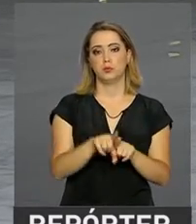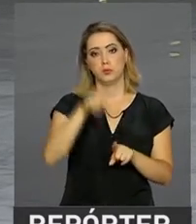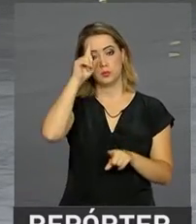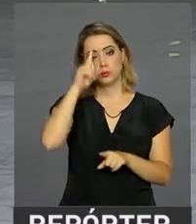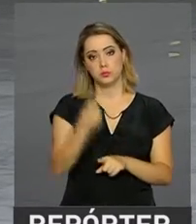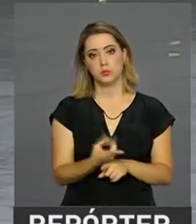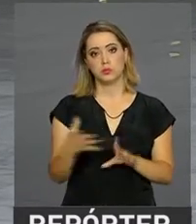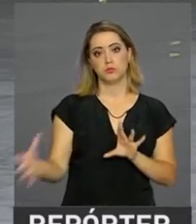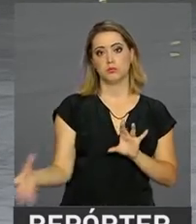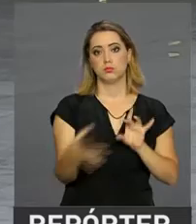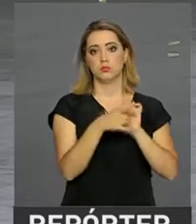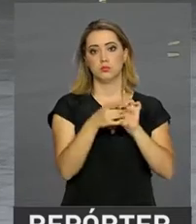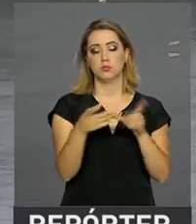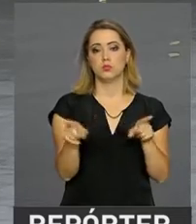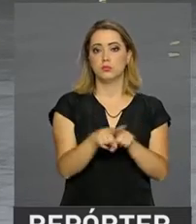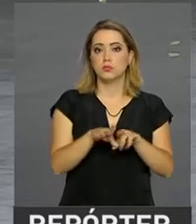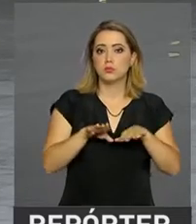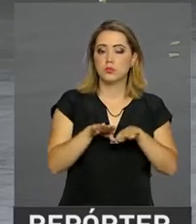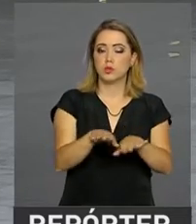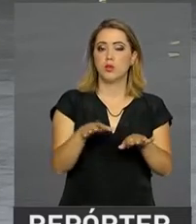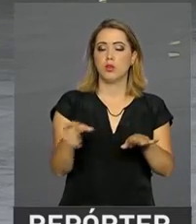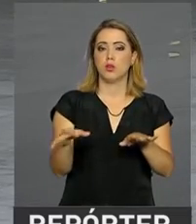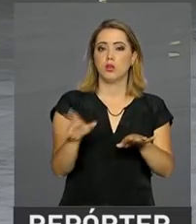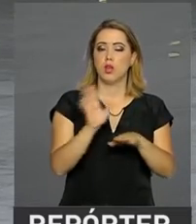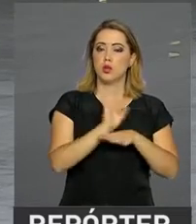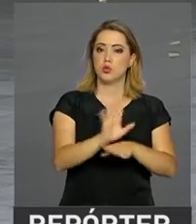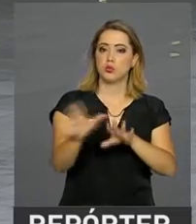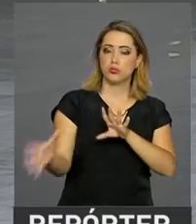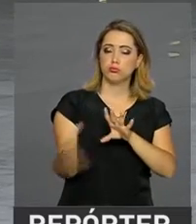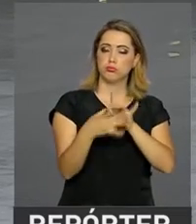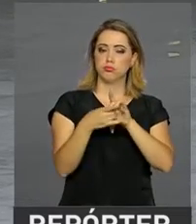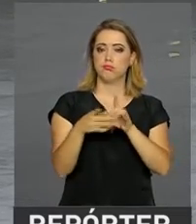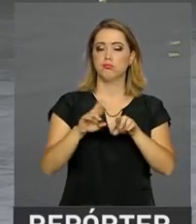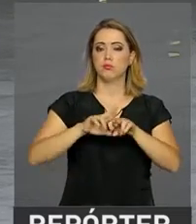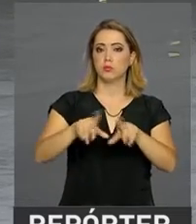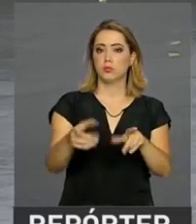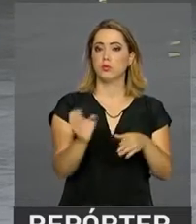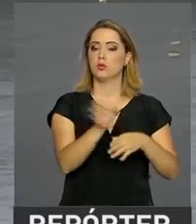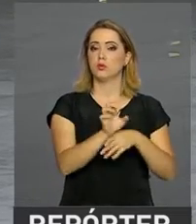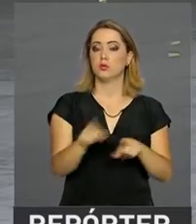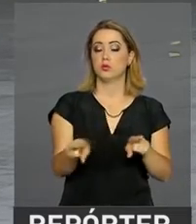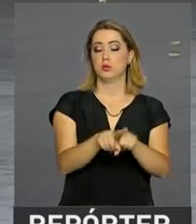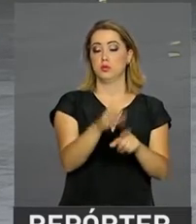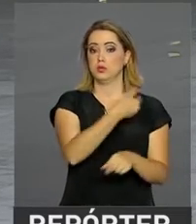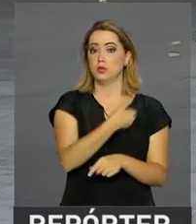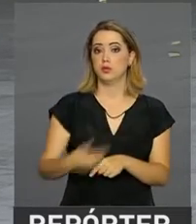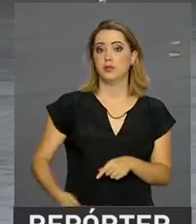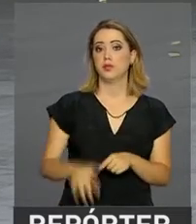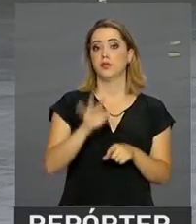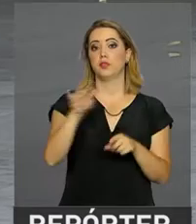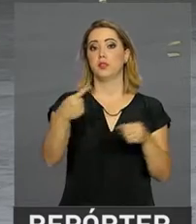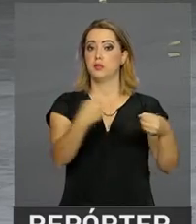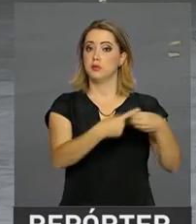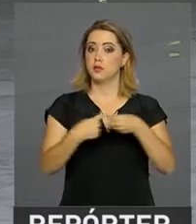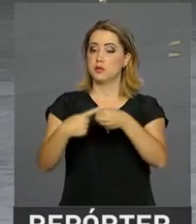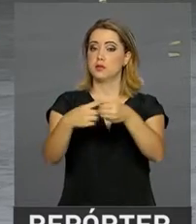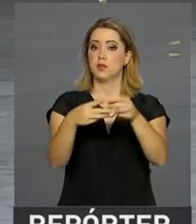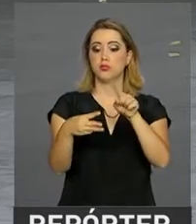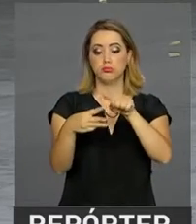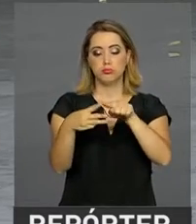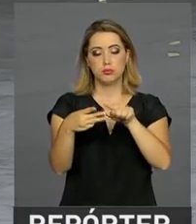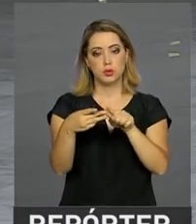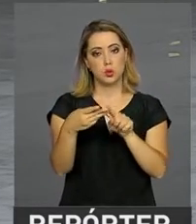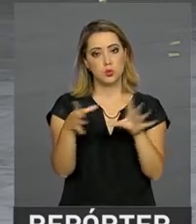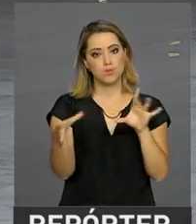integração colaboração e cooperação entre os estados e os municípios e também a união a idéia é diminuir